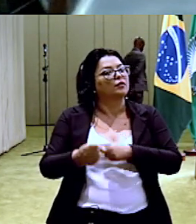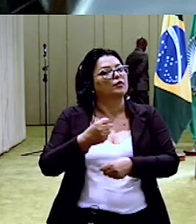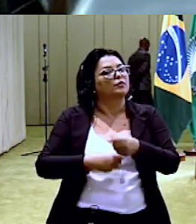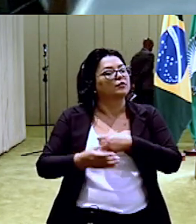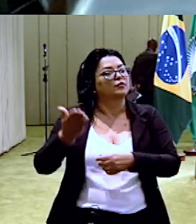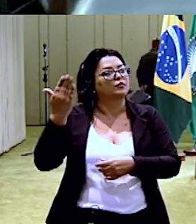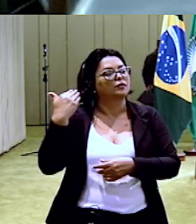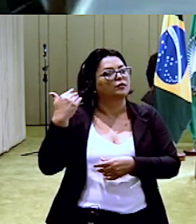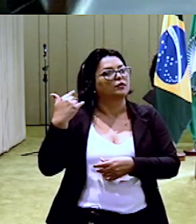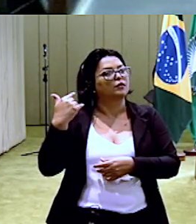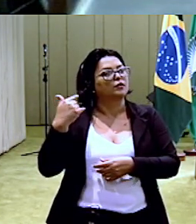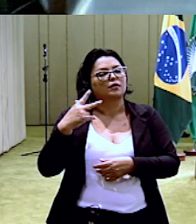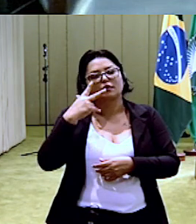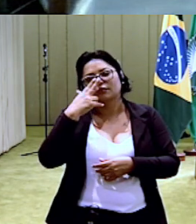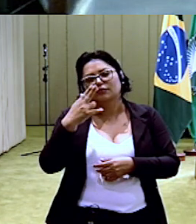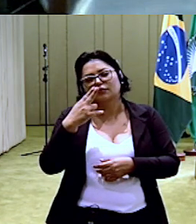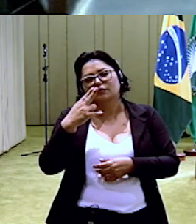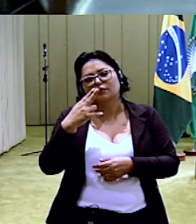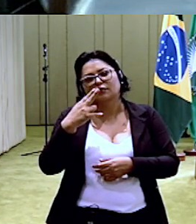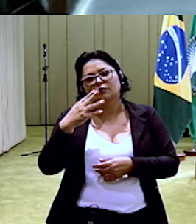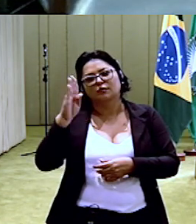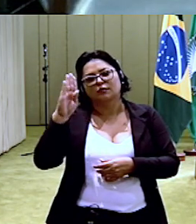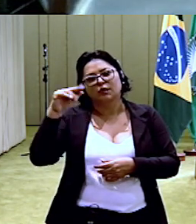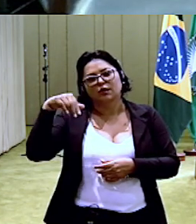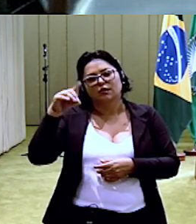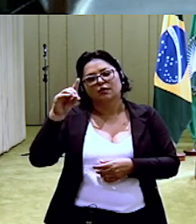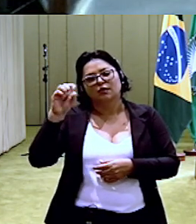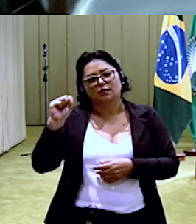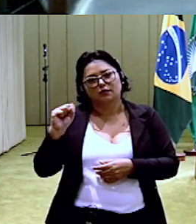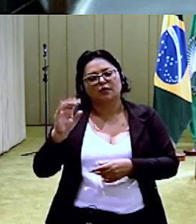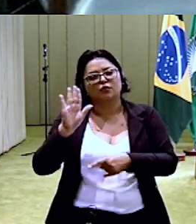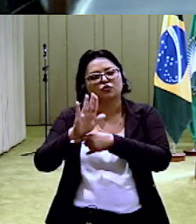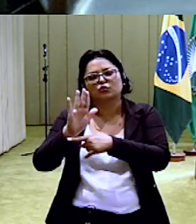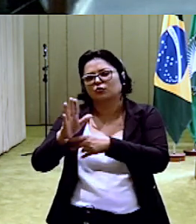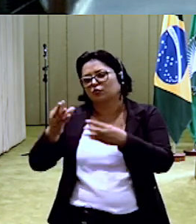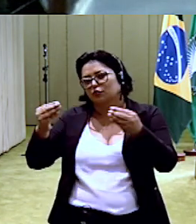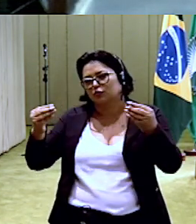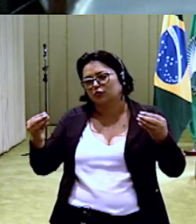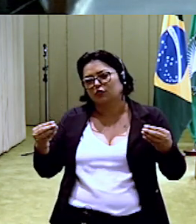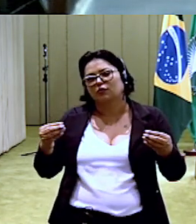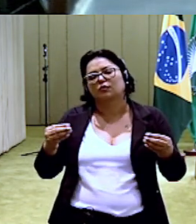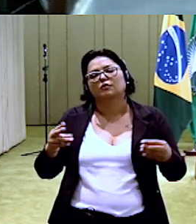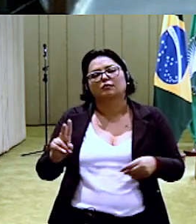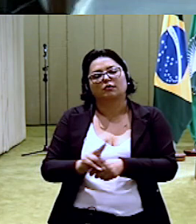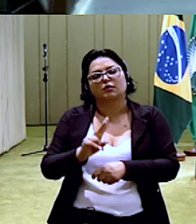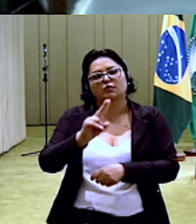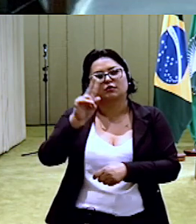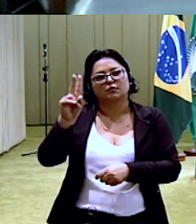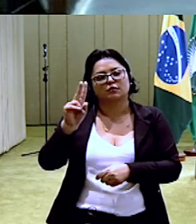anos anteriores, eu acho que a BNDES ajudou bastante, né, para